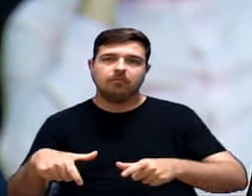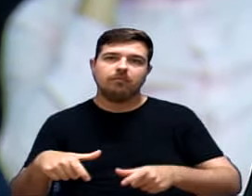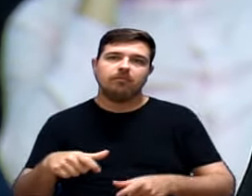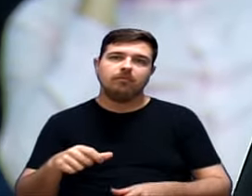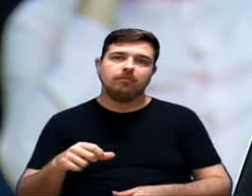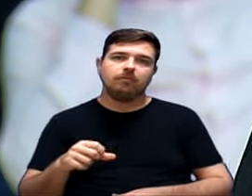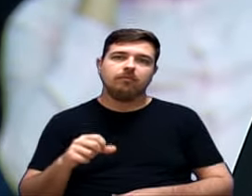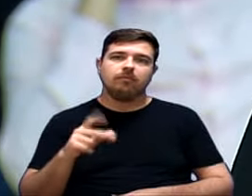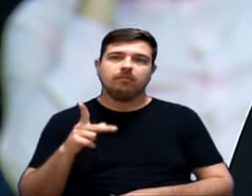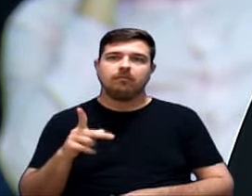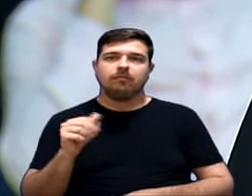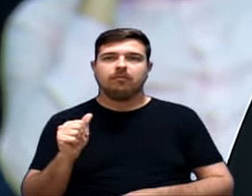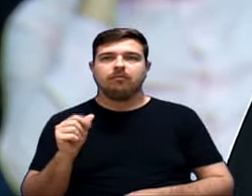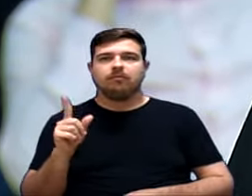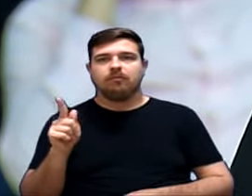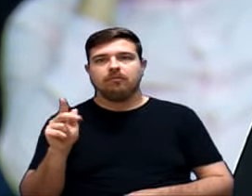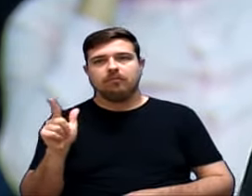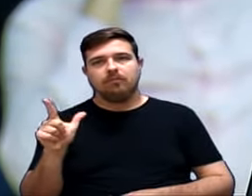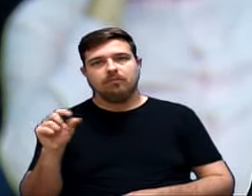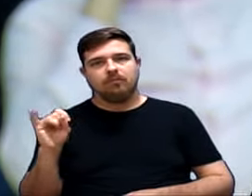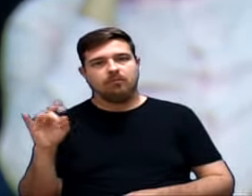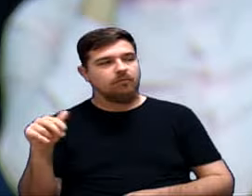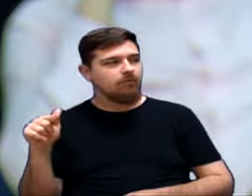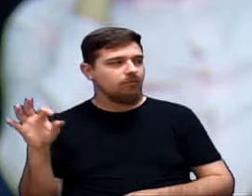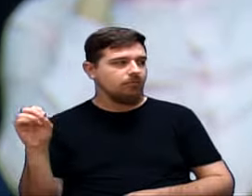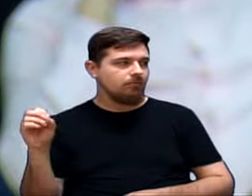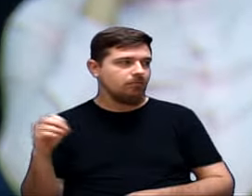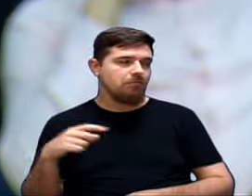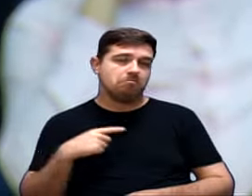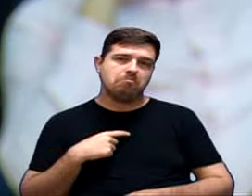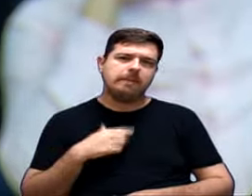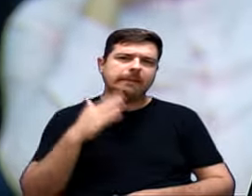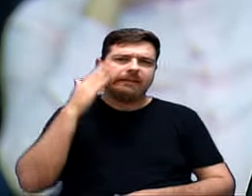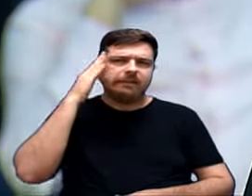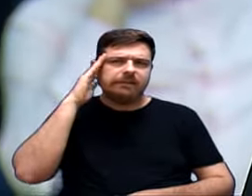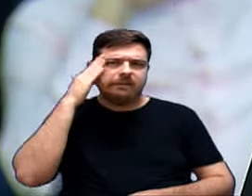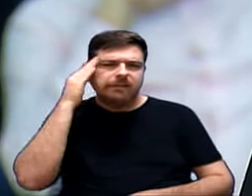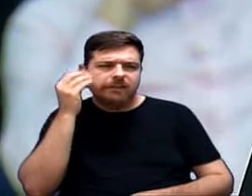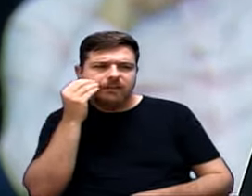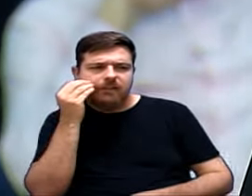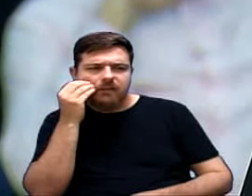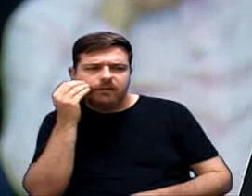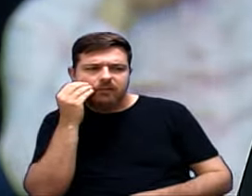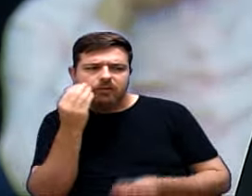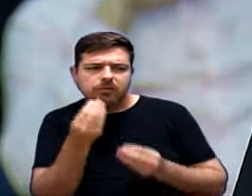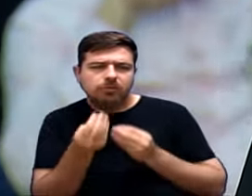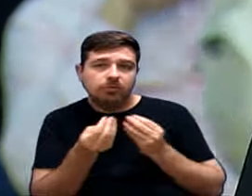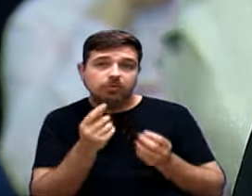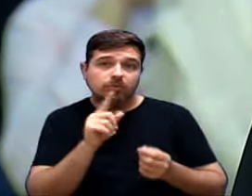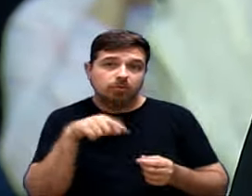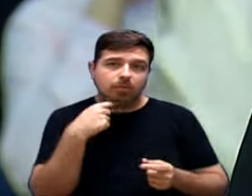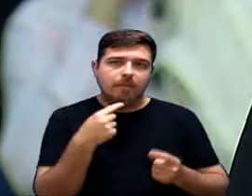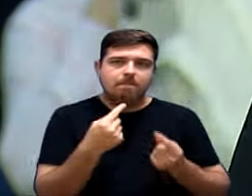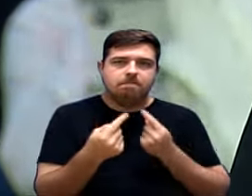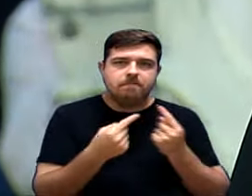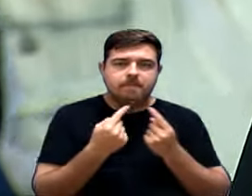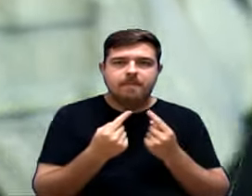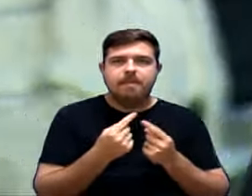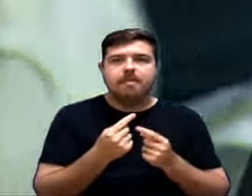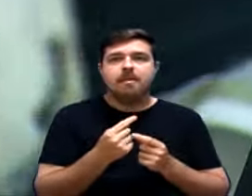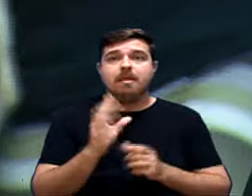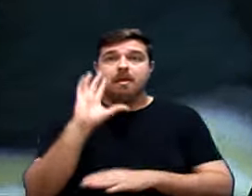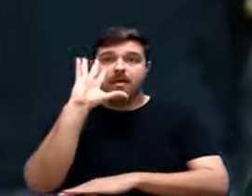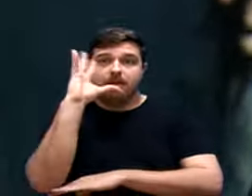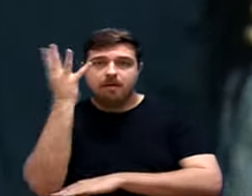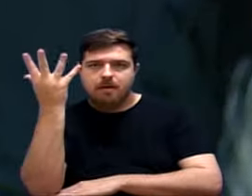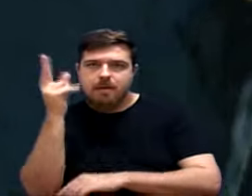do Jardim palhaço região bom eu fico aqui tentando entender a gente tá discutindo preservação